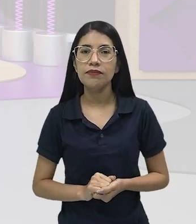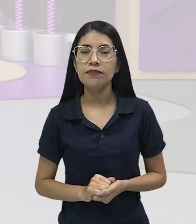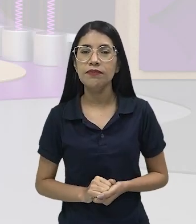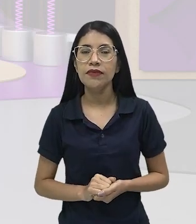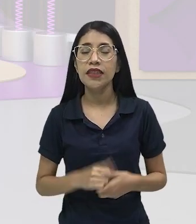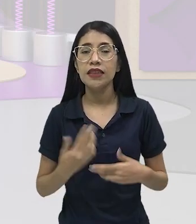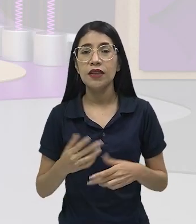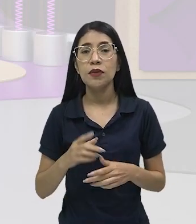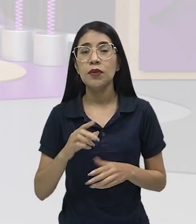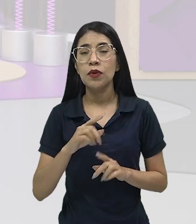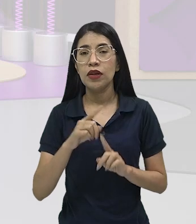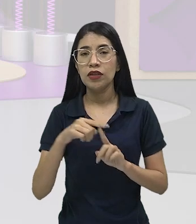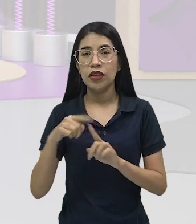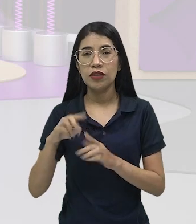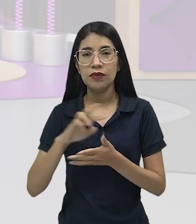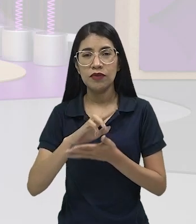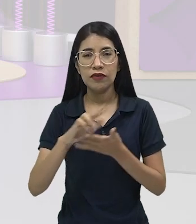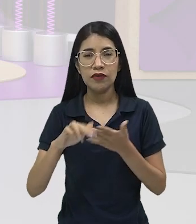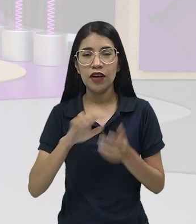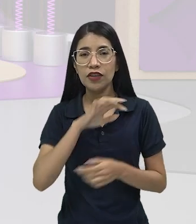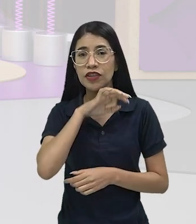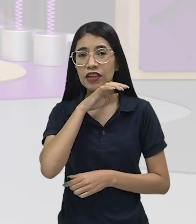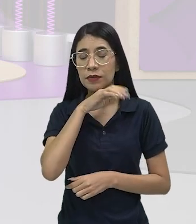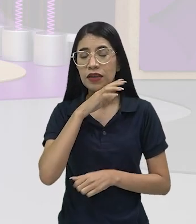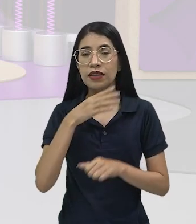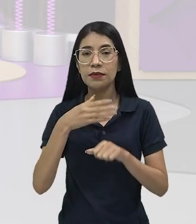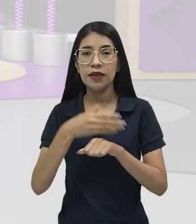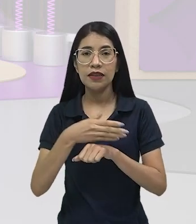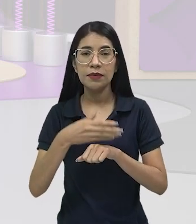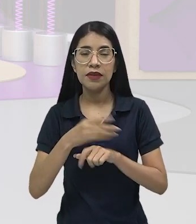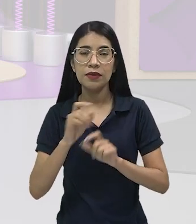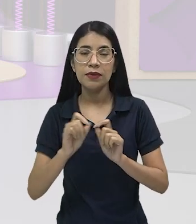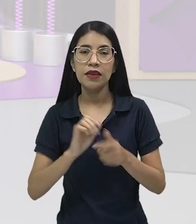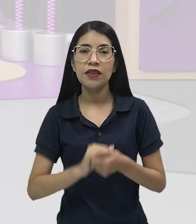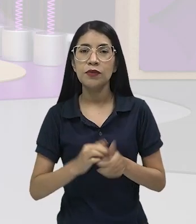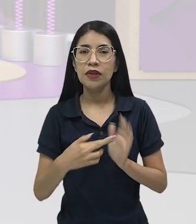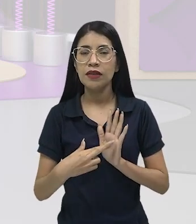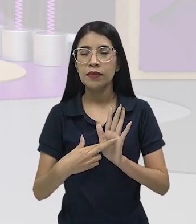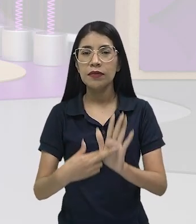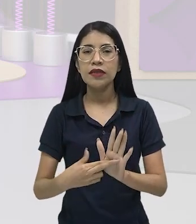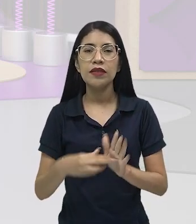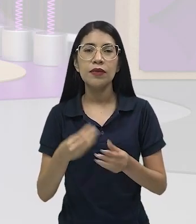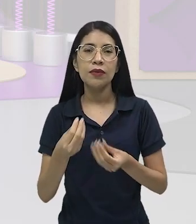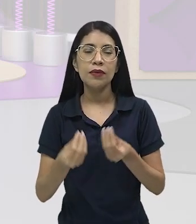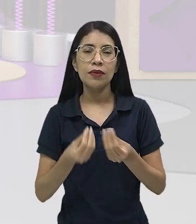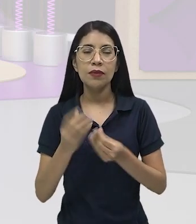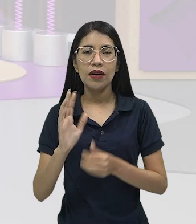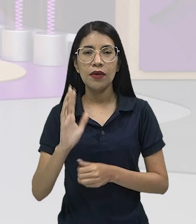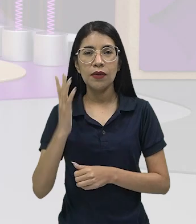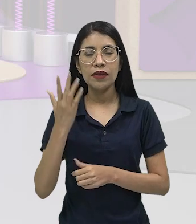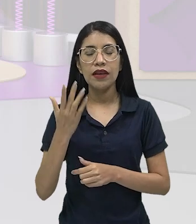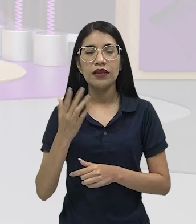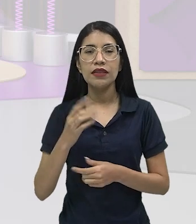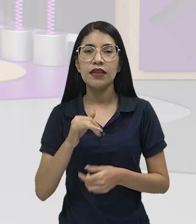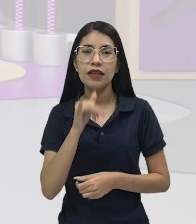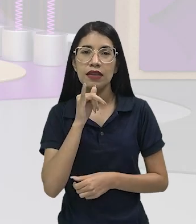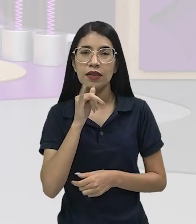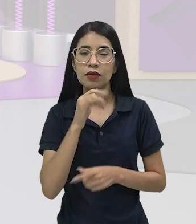Esses animais eles irão participar de uma retratação de uma situação